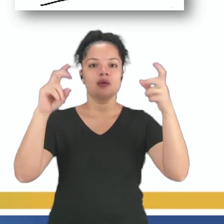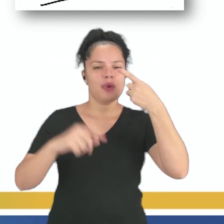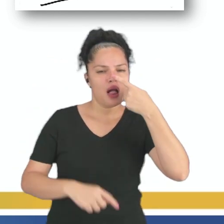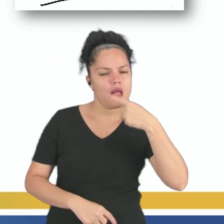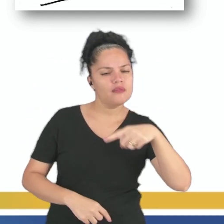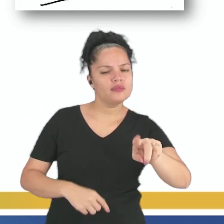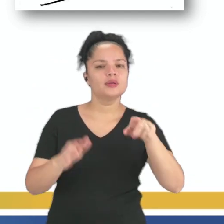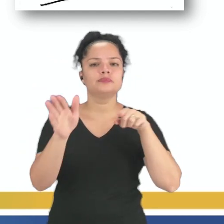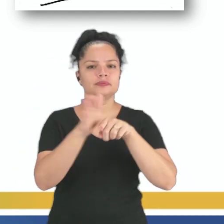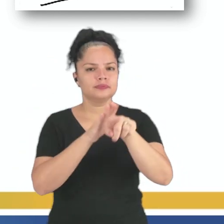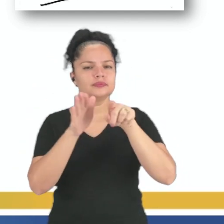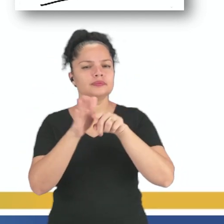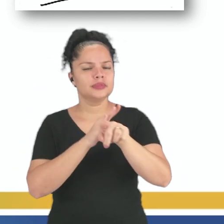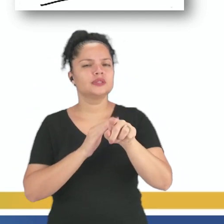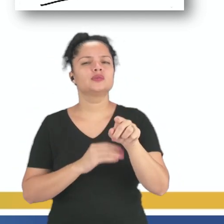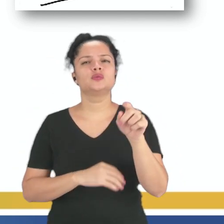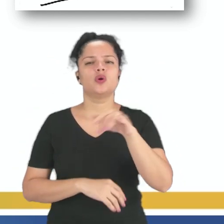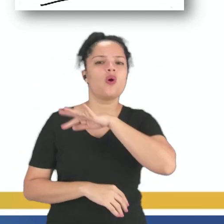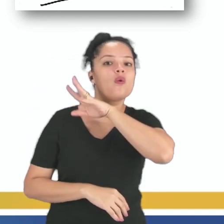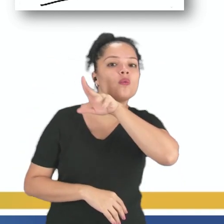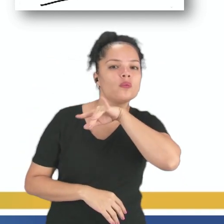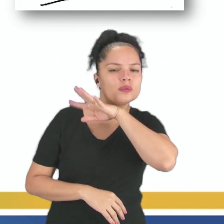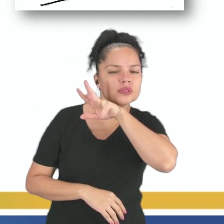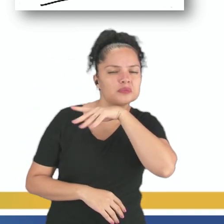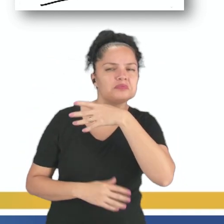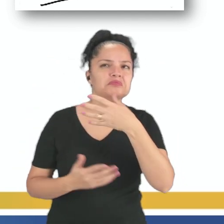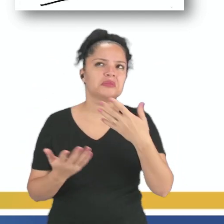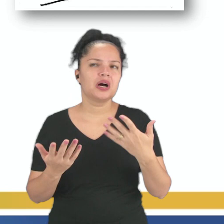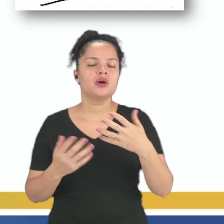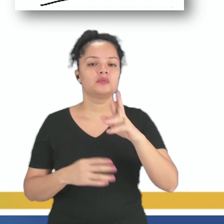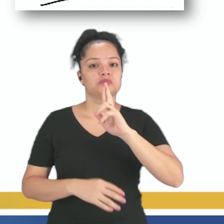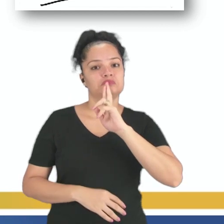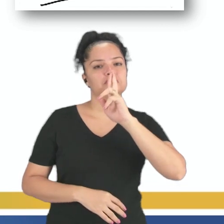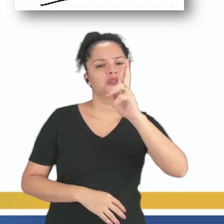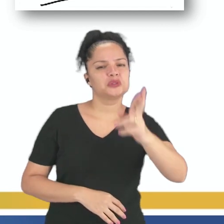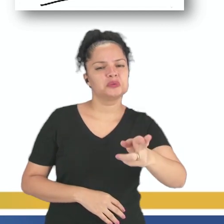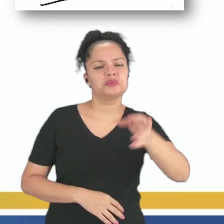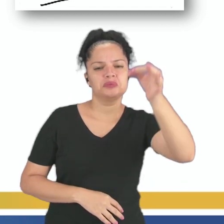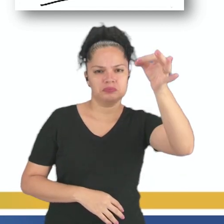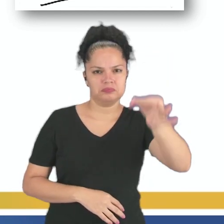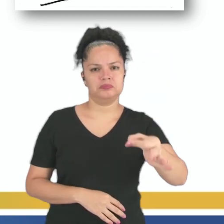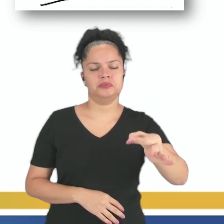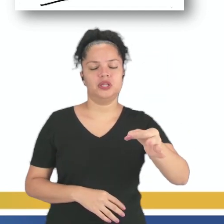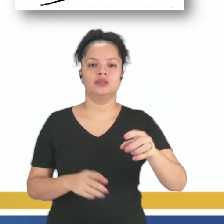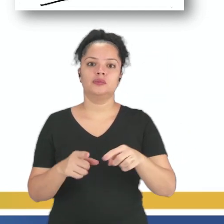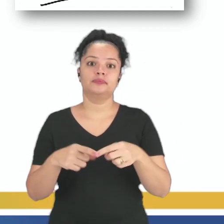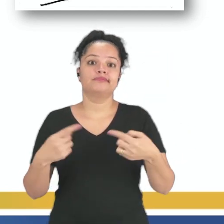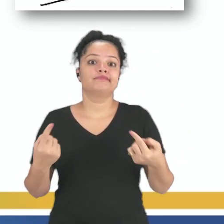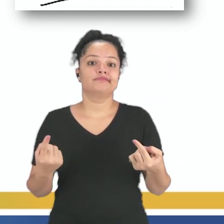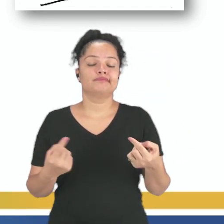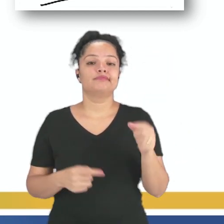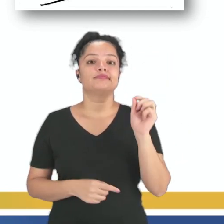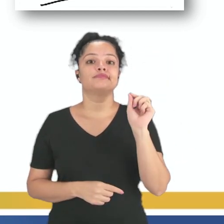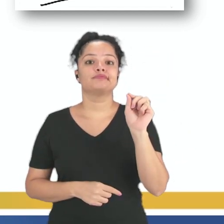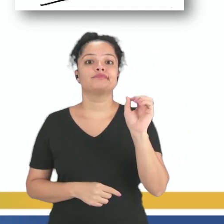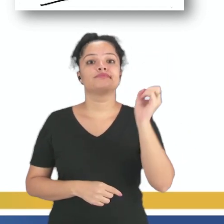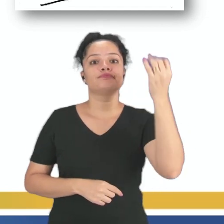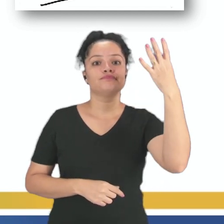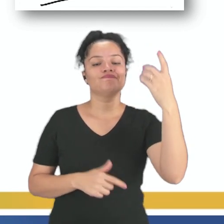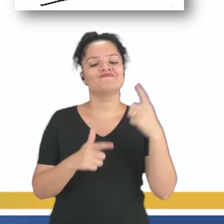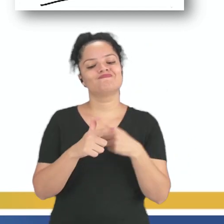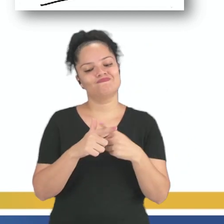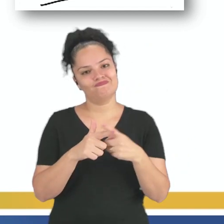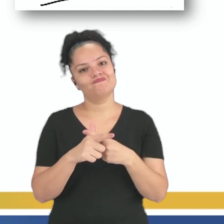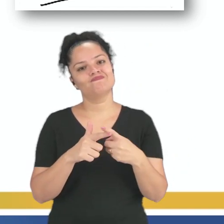fez perguntas sobre esses animais e eu respondi tudo certinho, mas aí vieram os